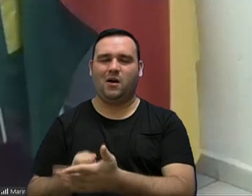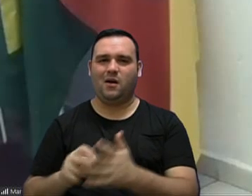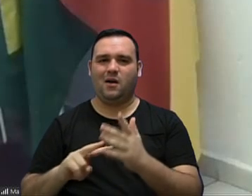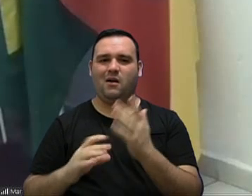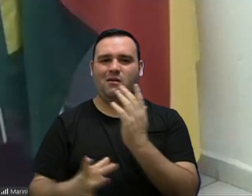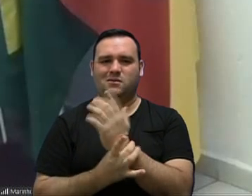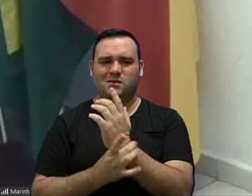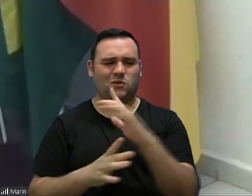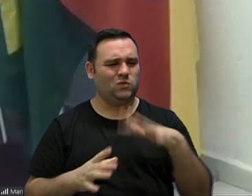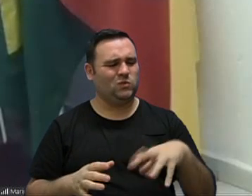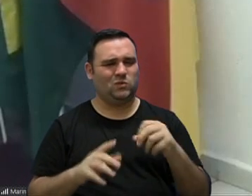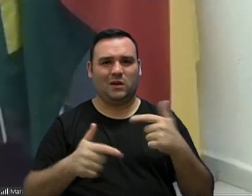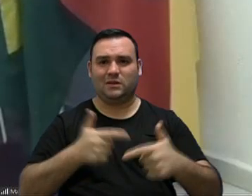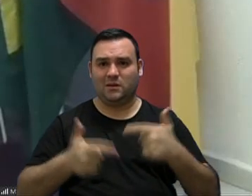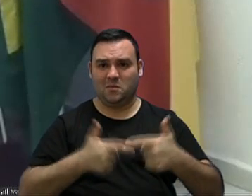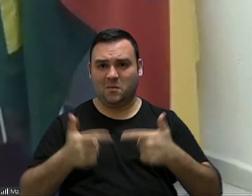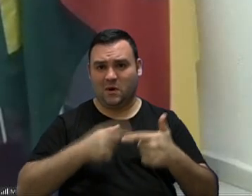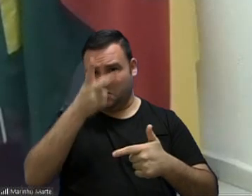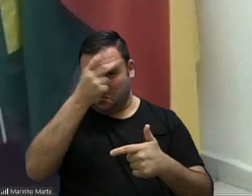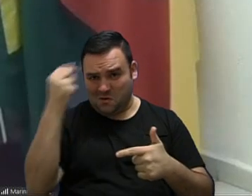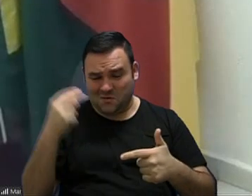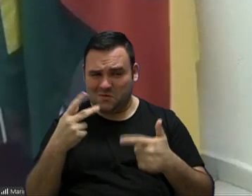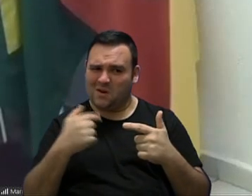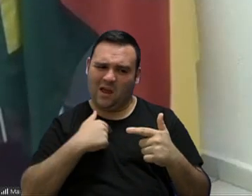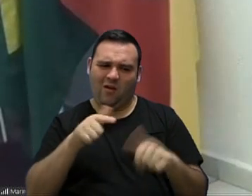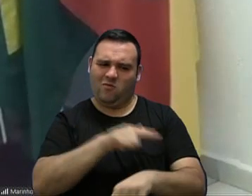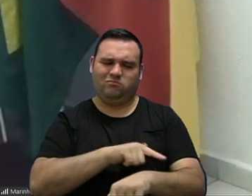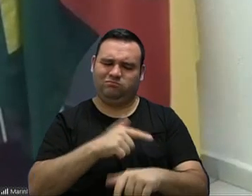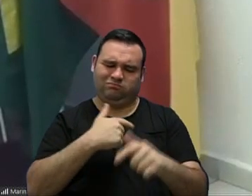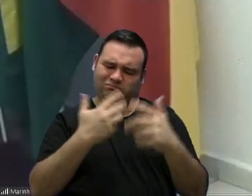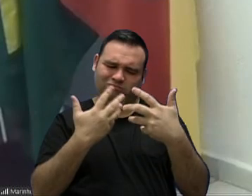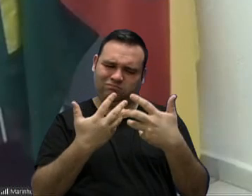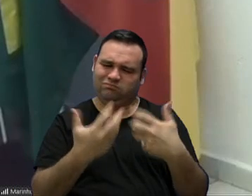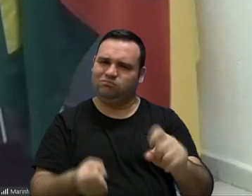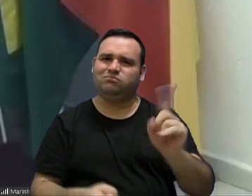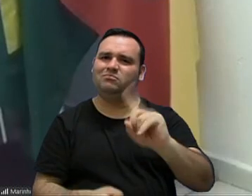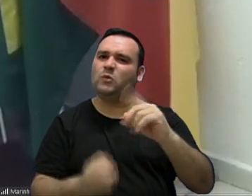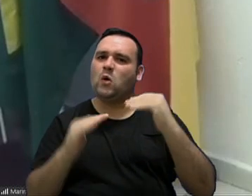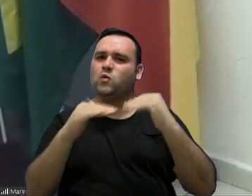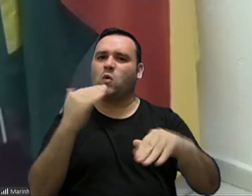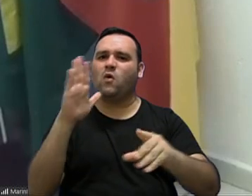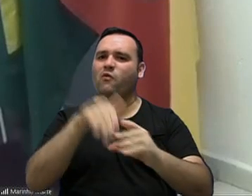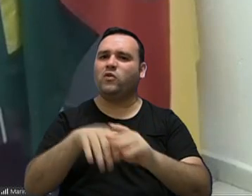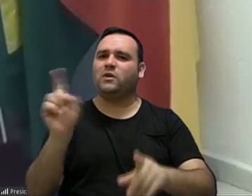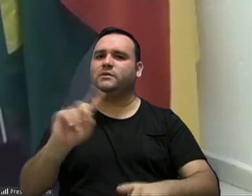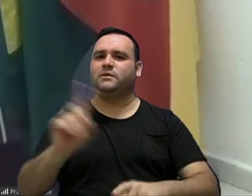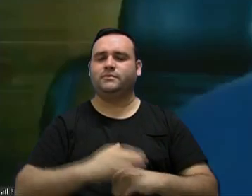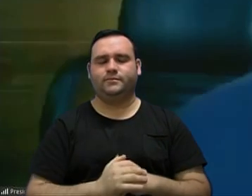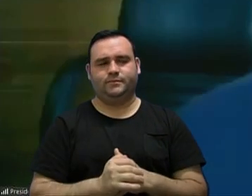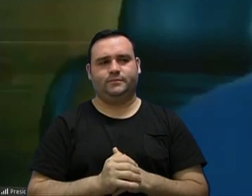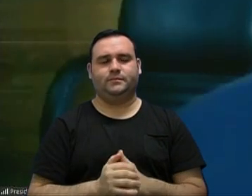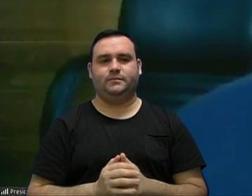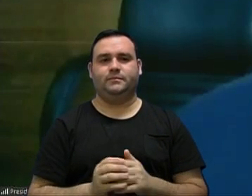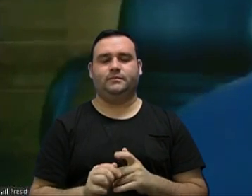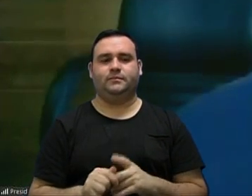dos servidores, com devido respeito, com o meu voto não vai contar. Essa história de ir...